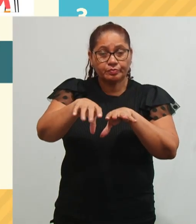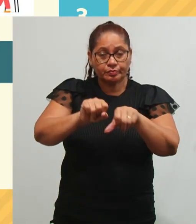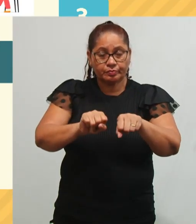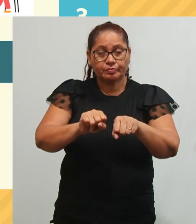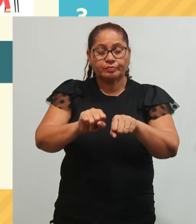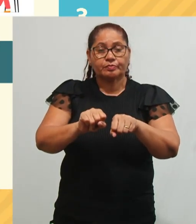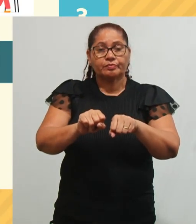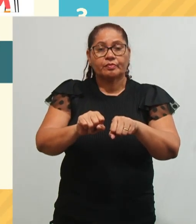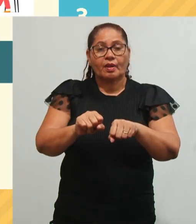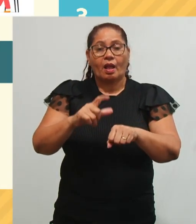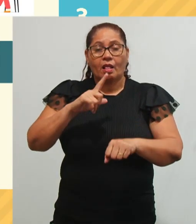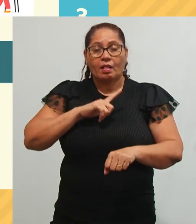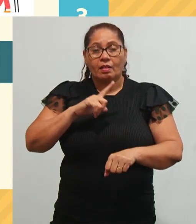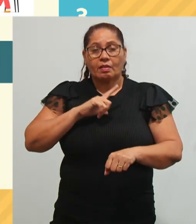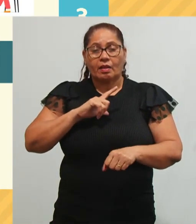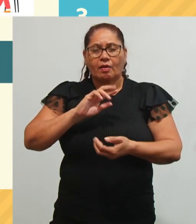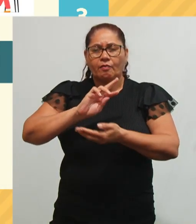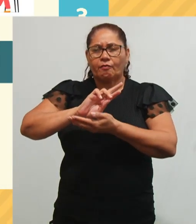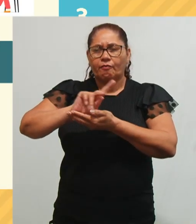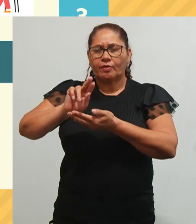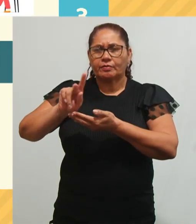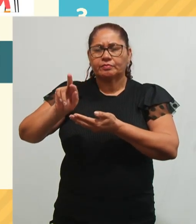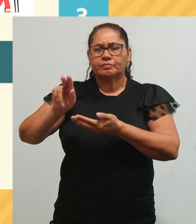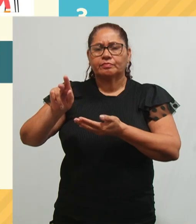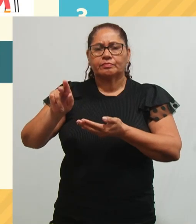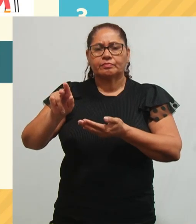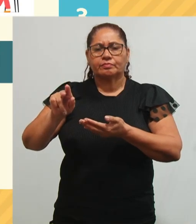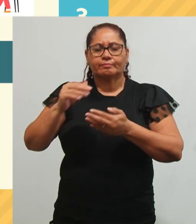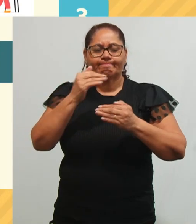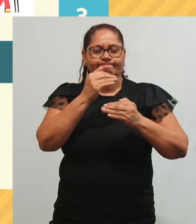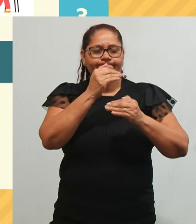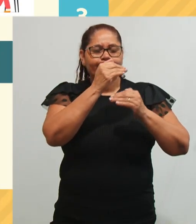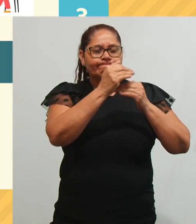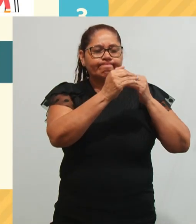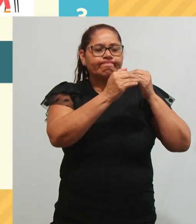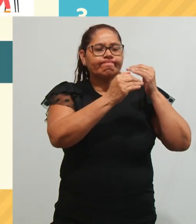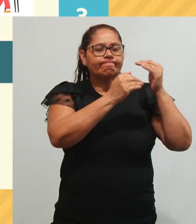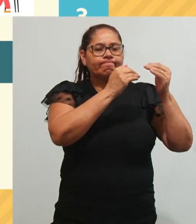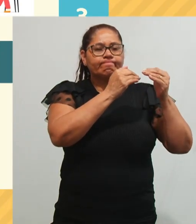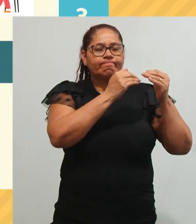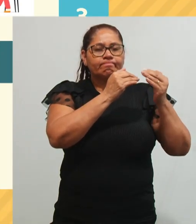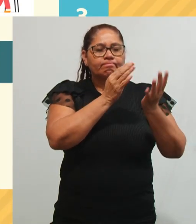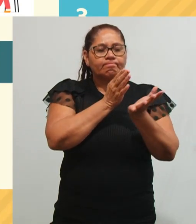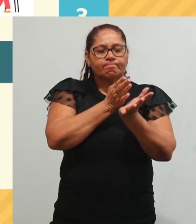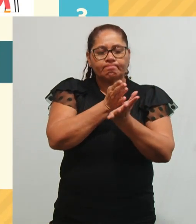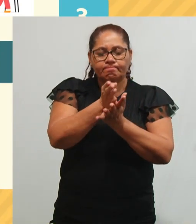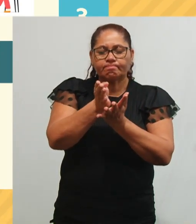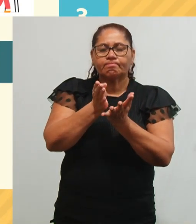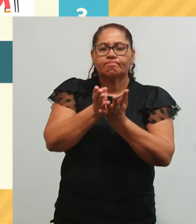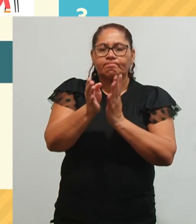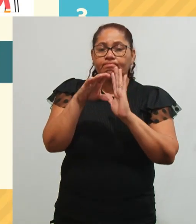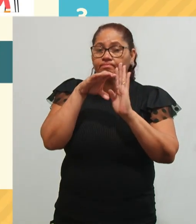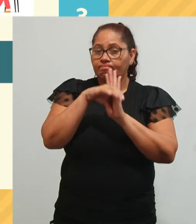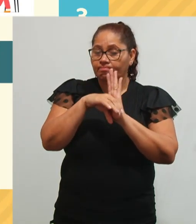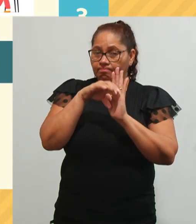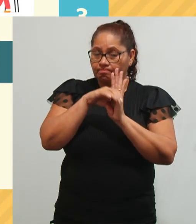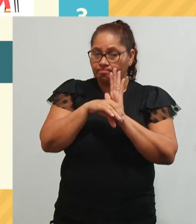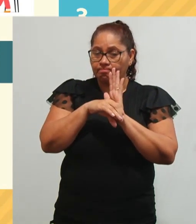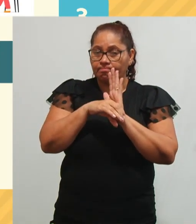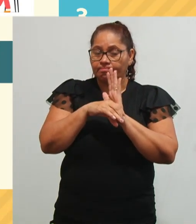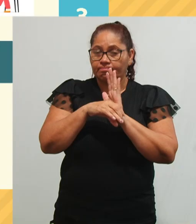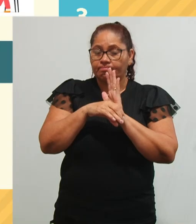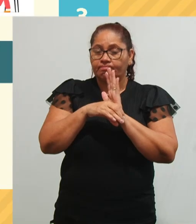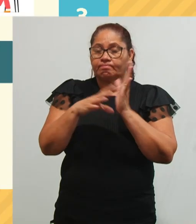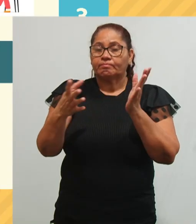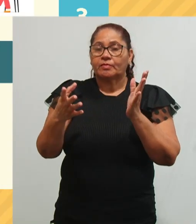né, vocês terão aí a construção de um roteiro conceitual. É uma atividade